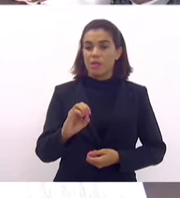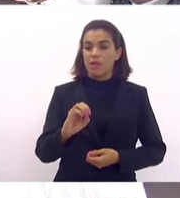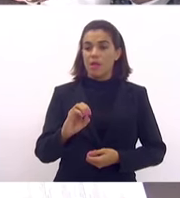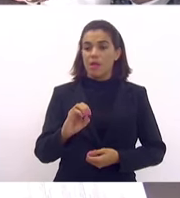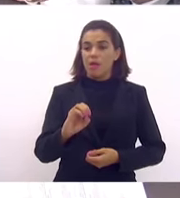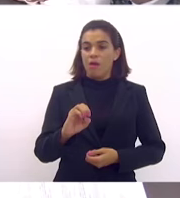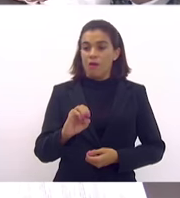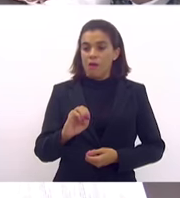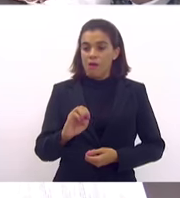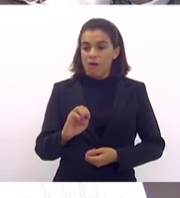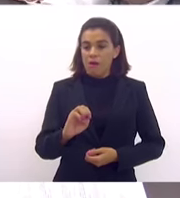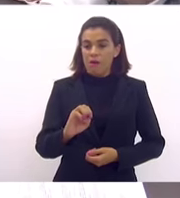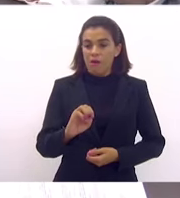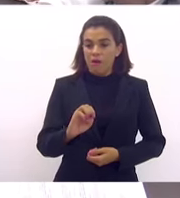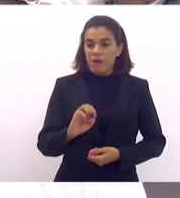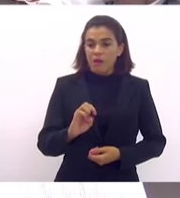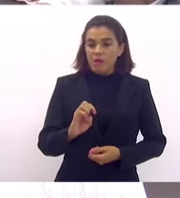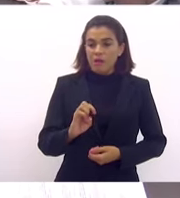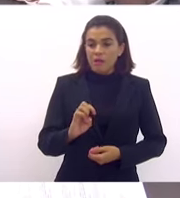Espera aí.